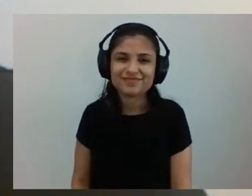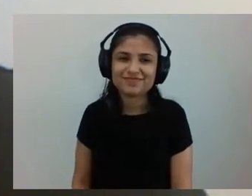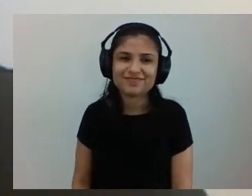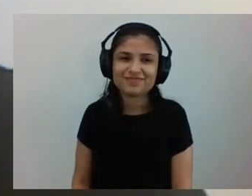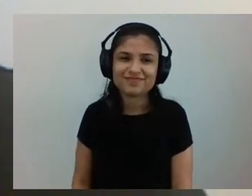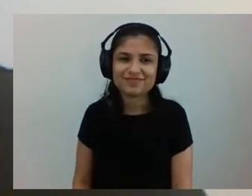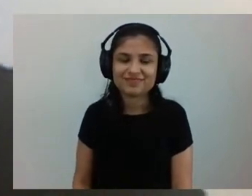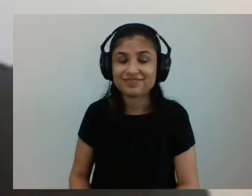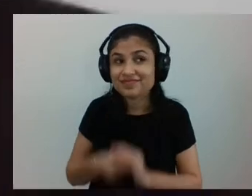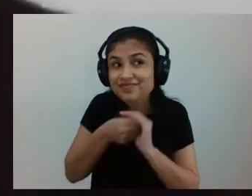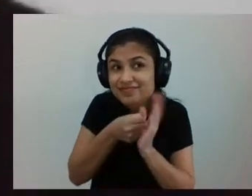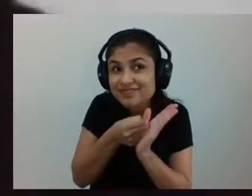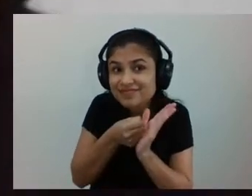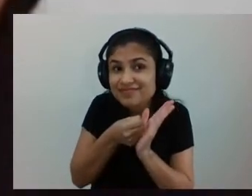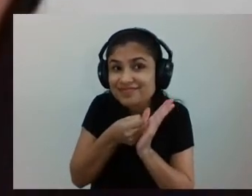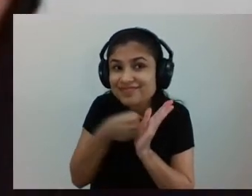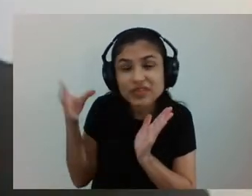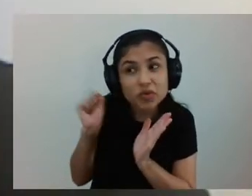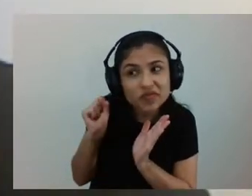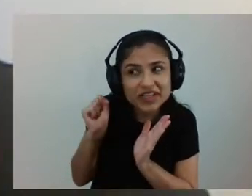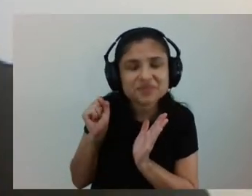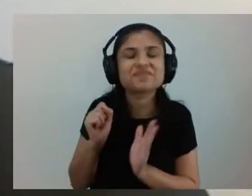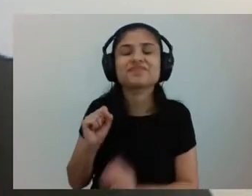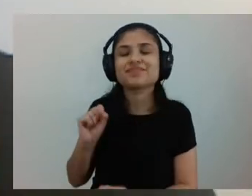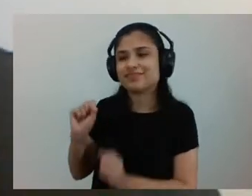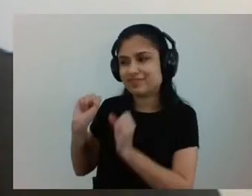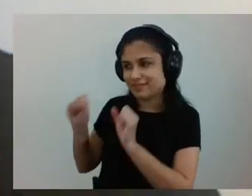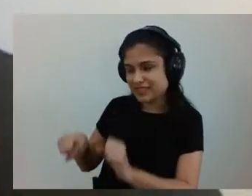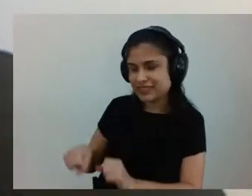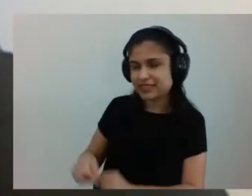Agora está me ouvindo, não? Agora sim. Por